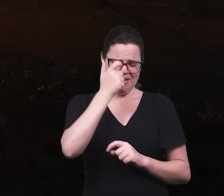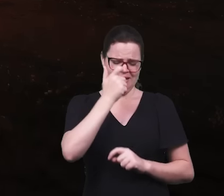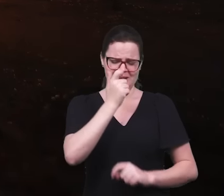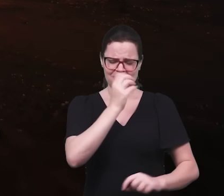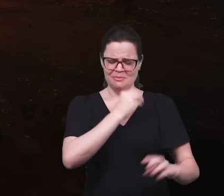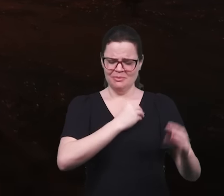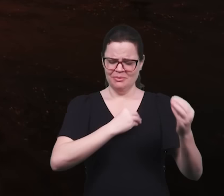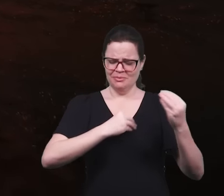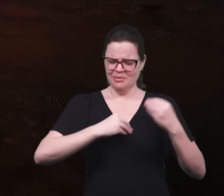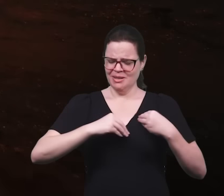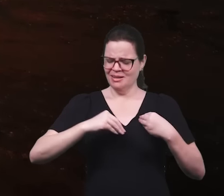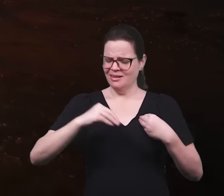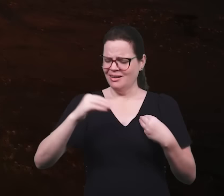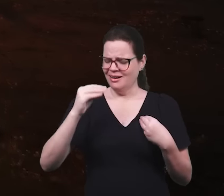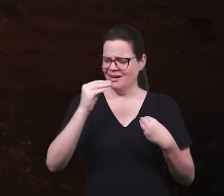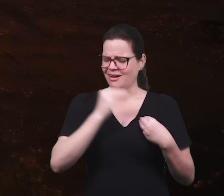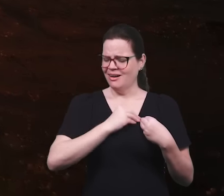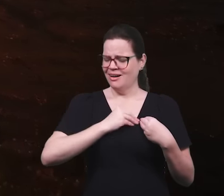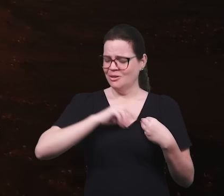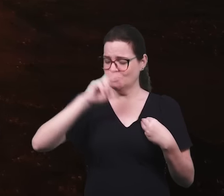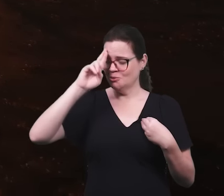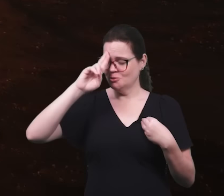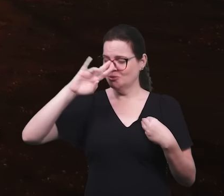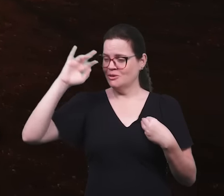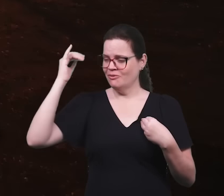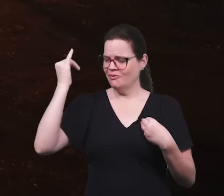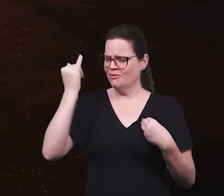Ele tira a escuridão,